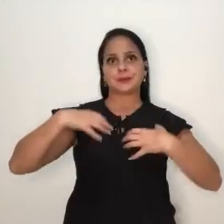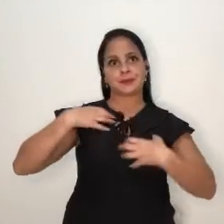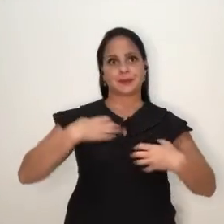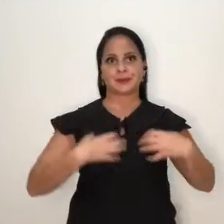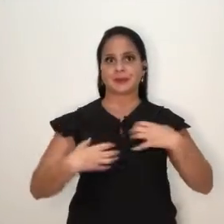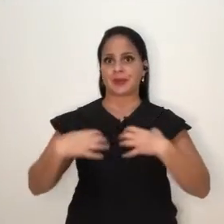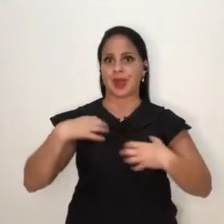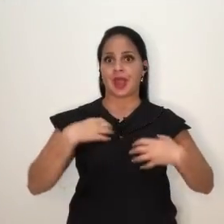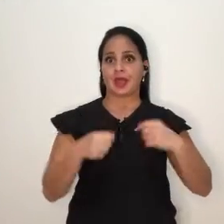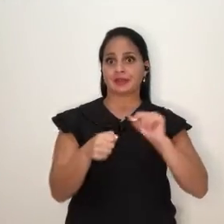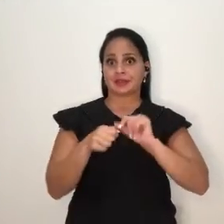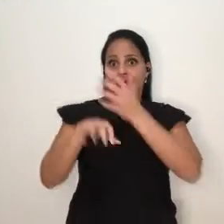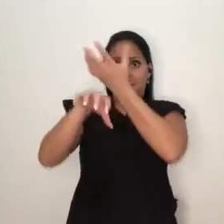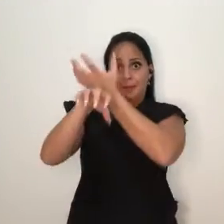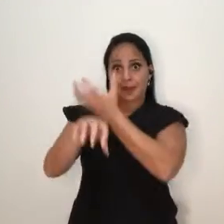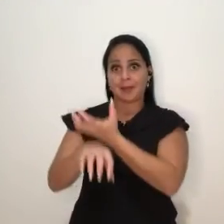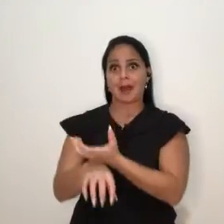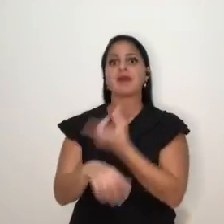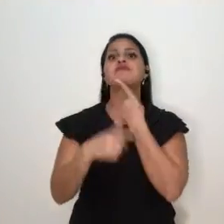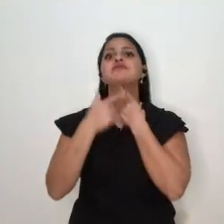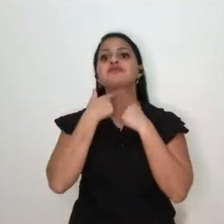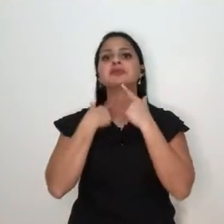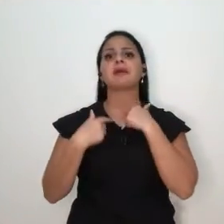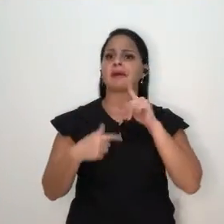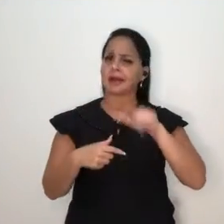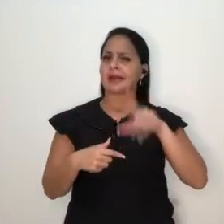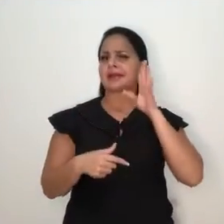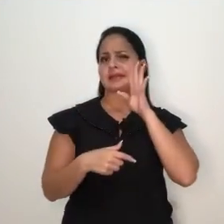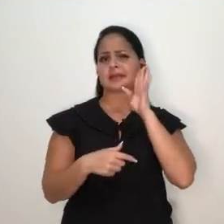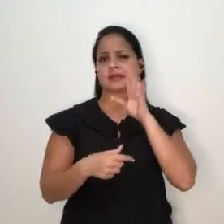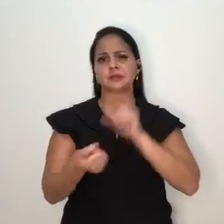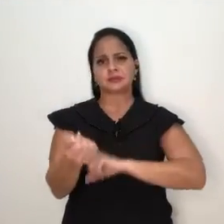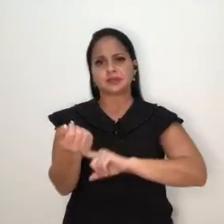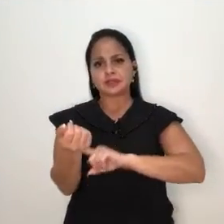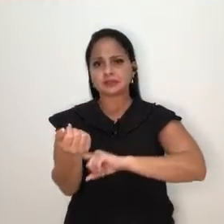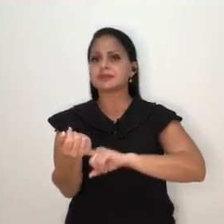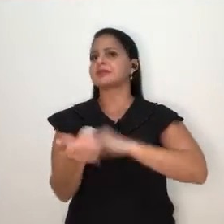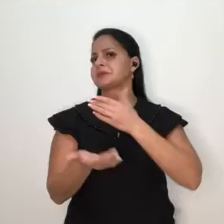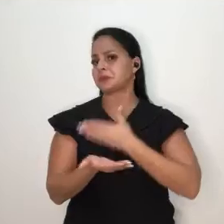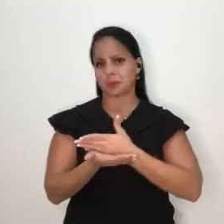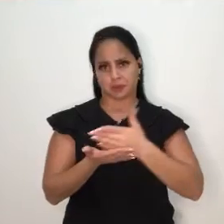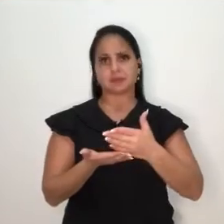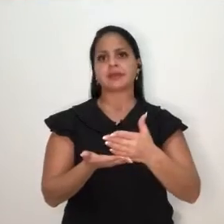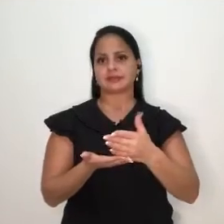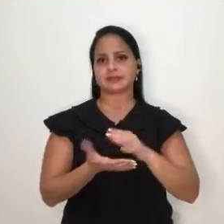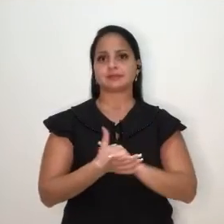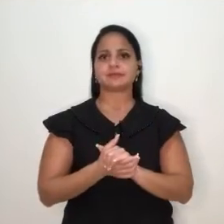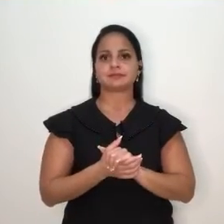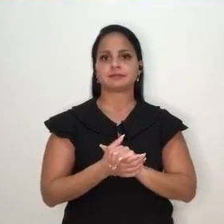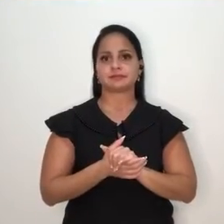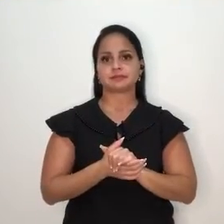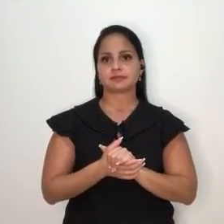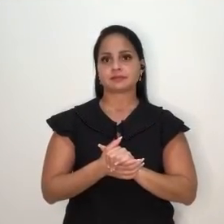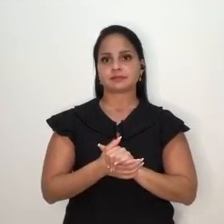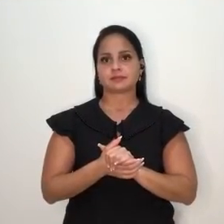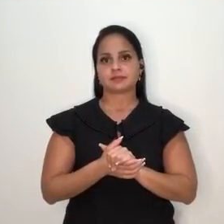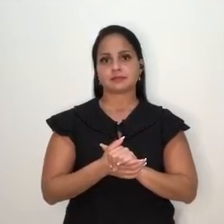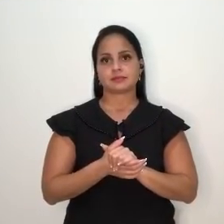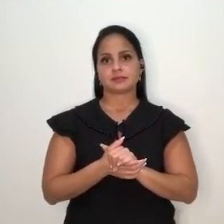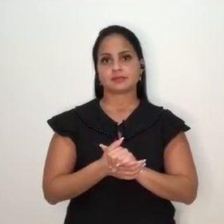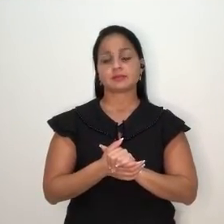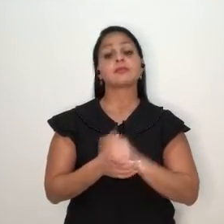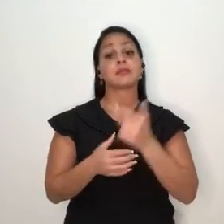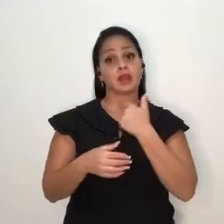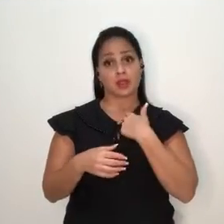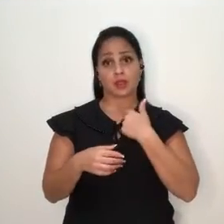legal esse nervosismo de início, assim. Eu fazia, né? Eu me formei em direção de arte pela